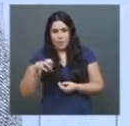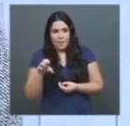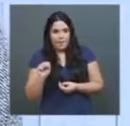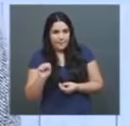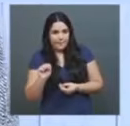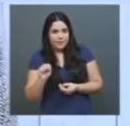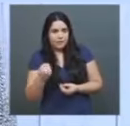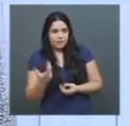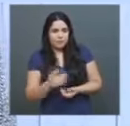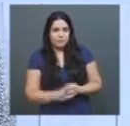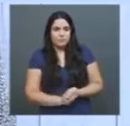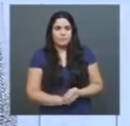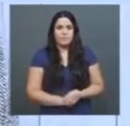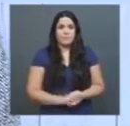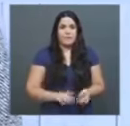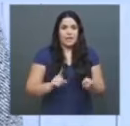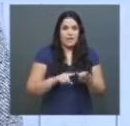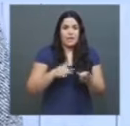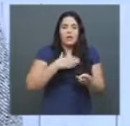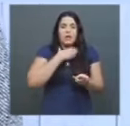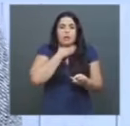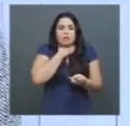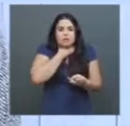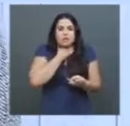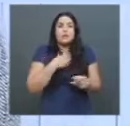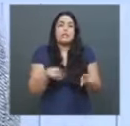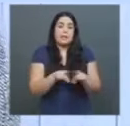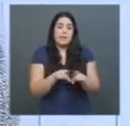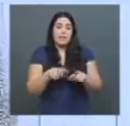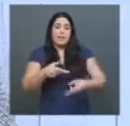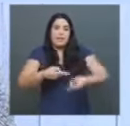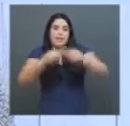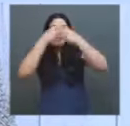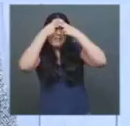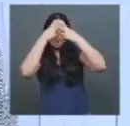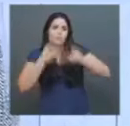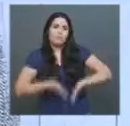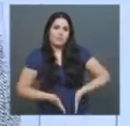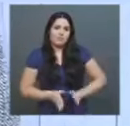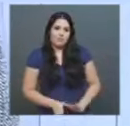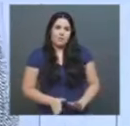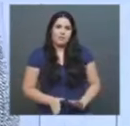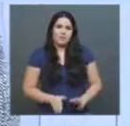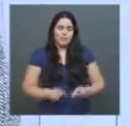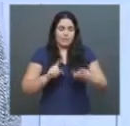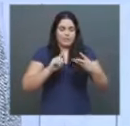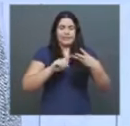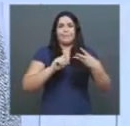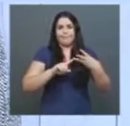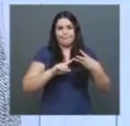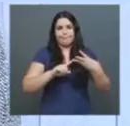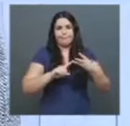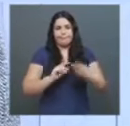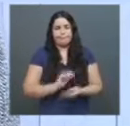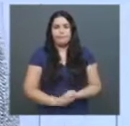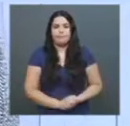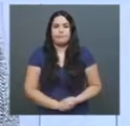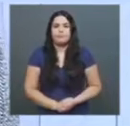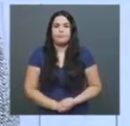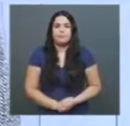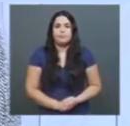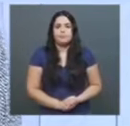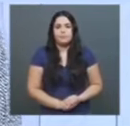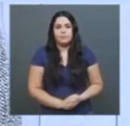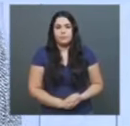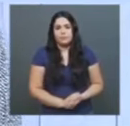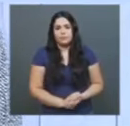tá? Asfixia e traumas de parto vem em terceiro lugar, tá? Das causas de óbitos infantis